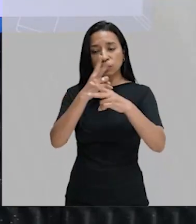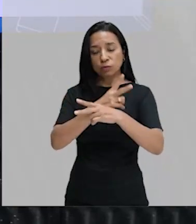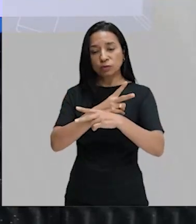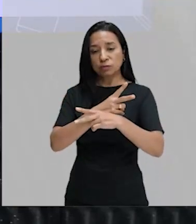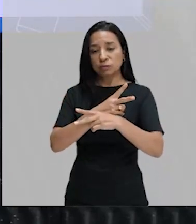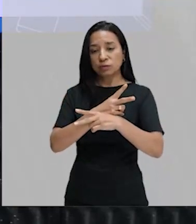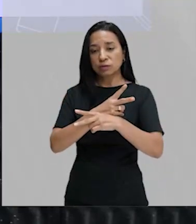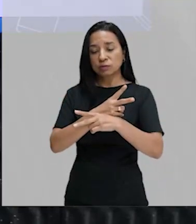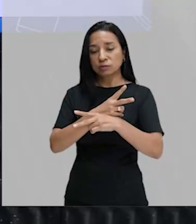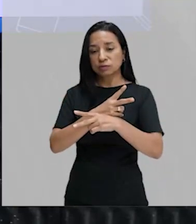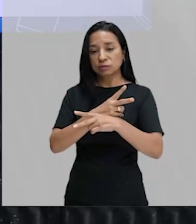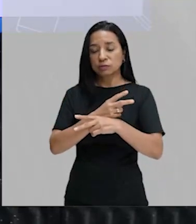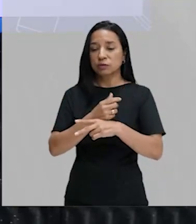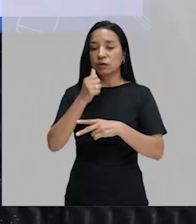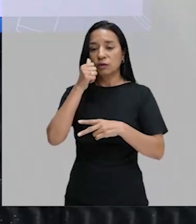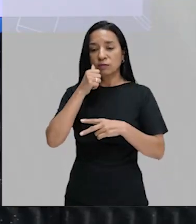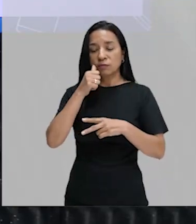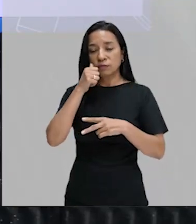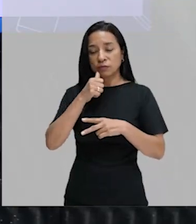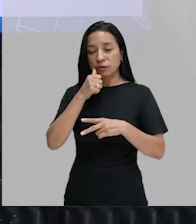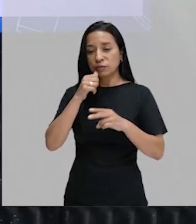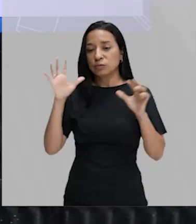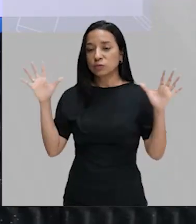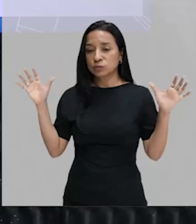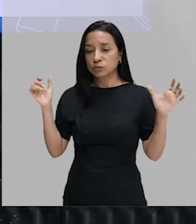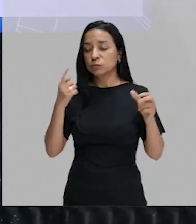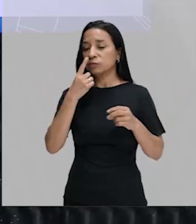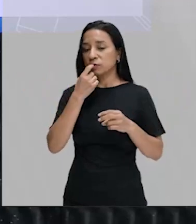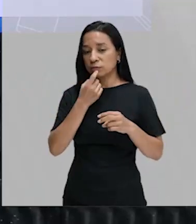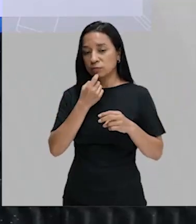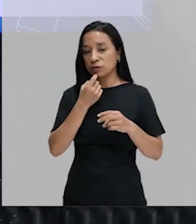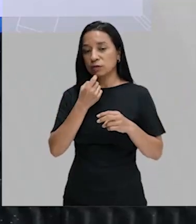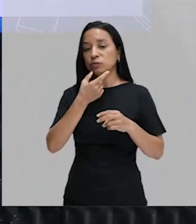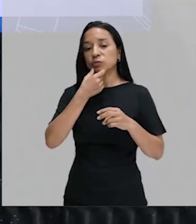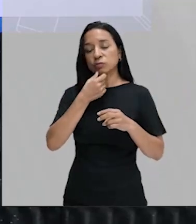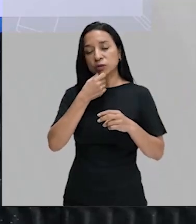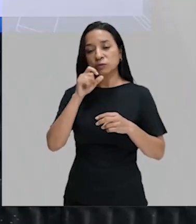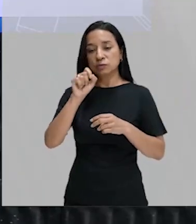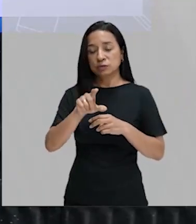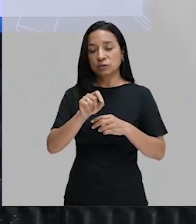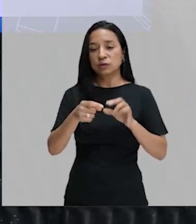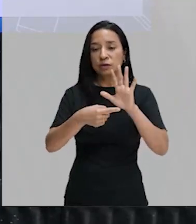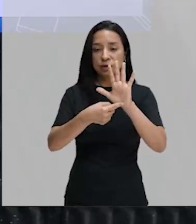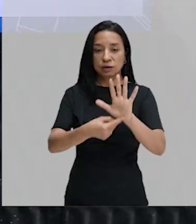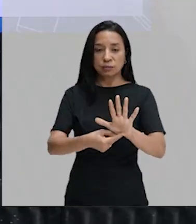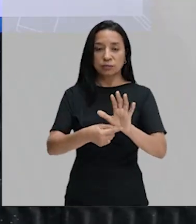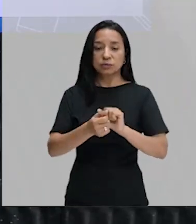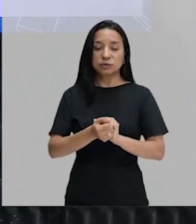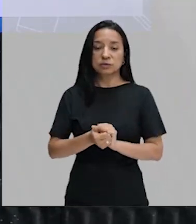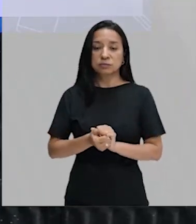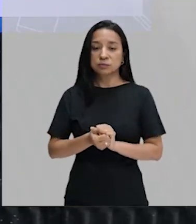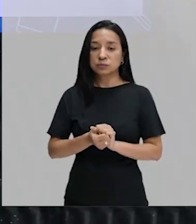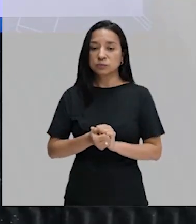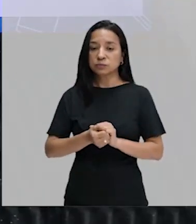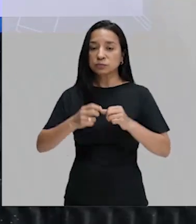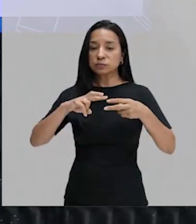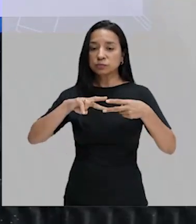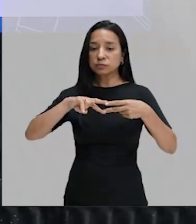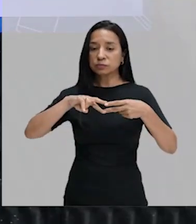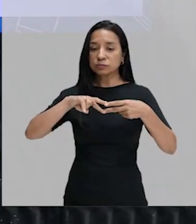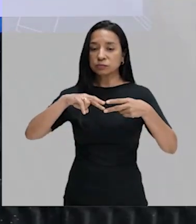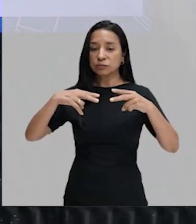de pombos vermelhos com machos azuis, tá? Apresente os genótipos